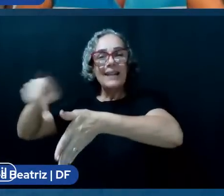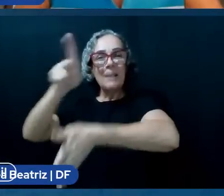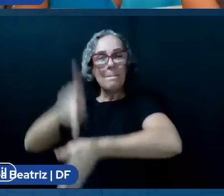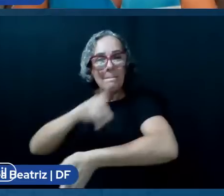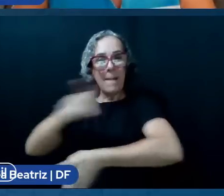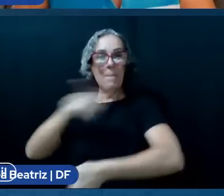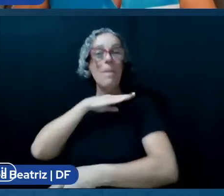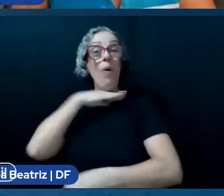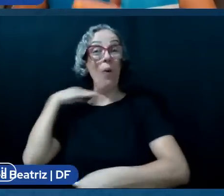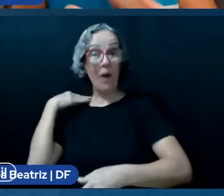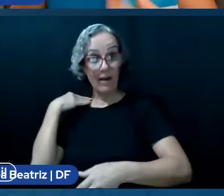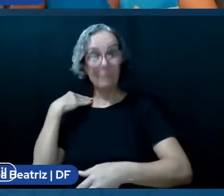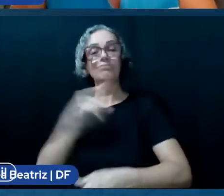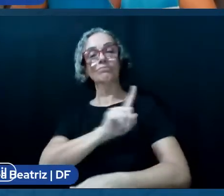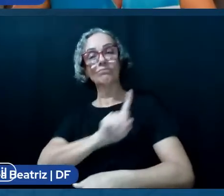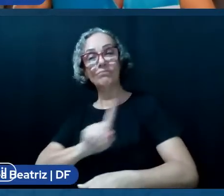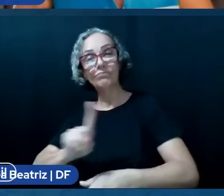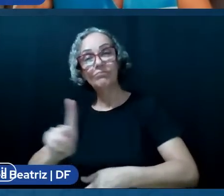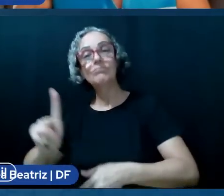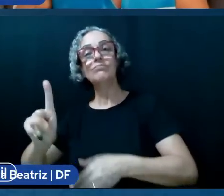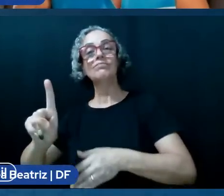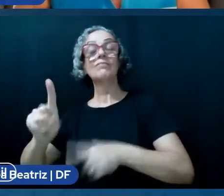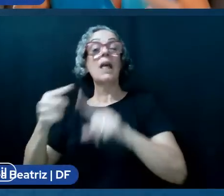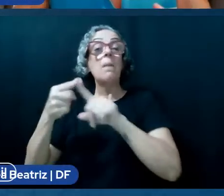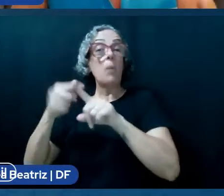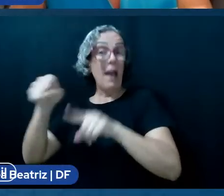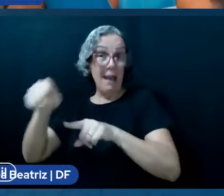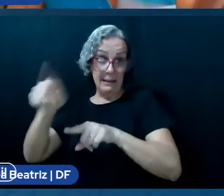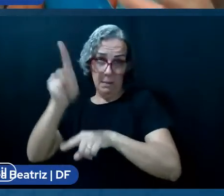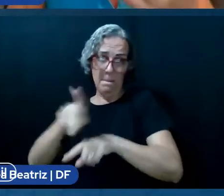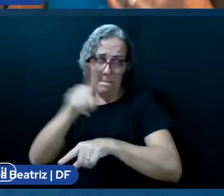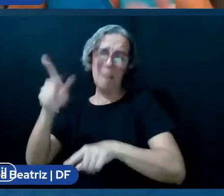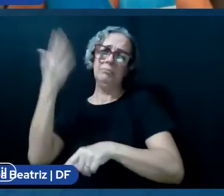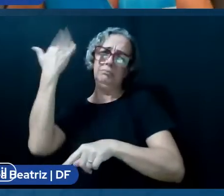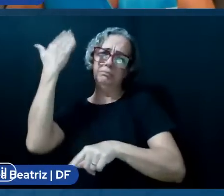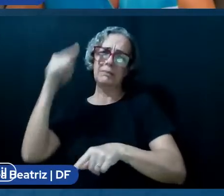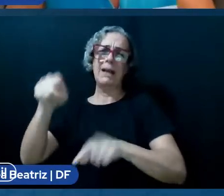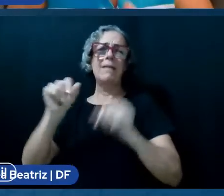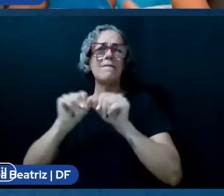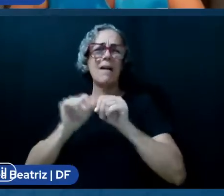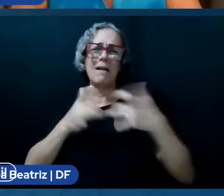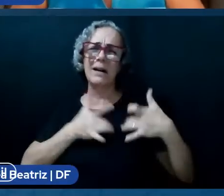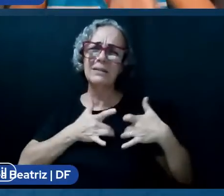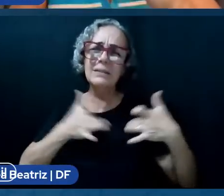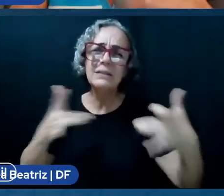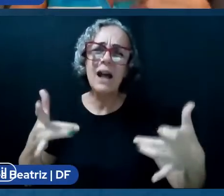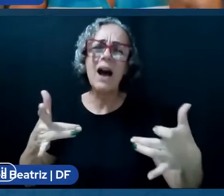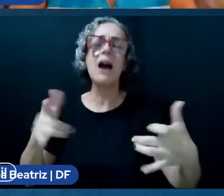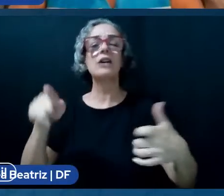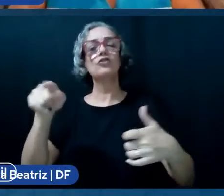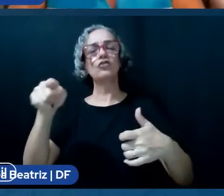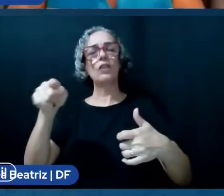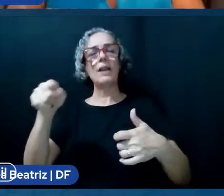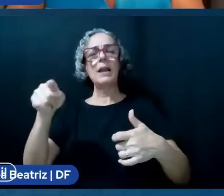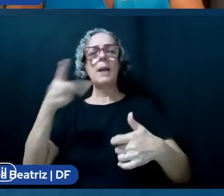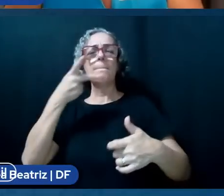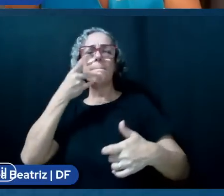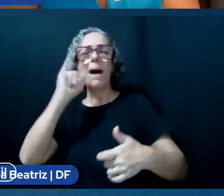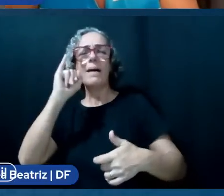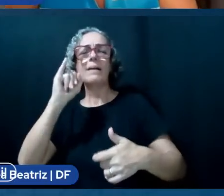até porque ele se dedicou muito à caridade, ele atendia os padres, ele era de uma família abastada, o pai dele